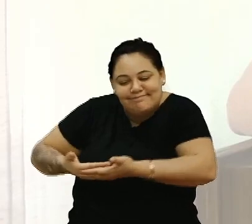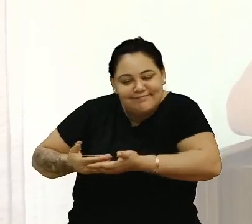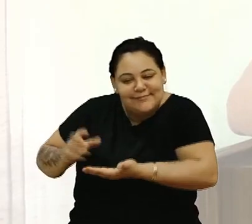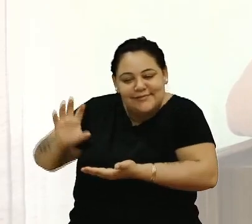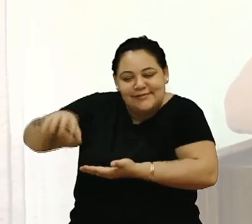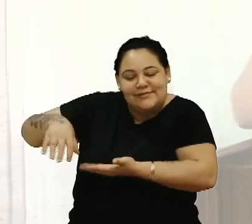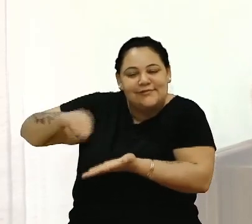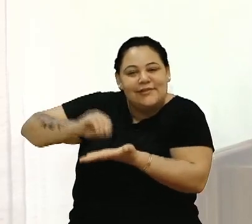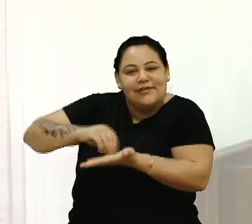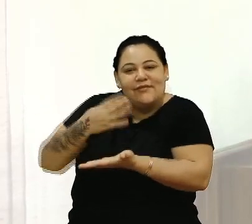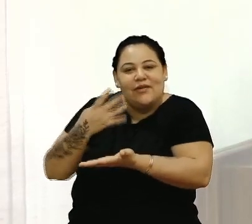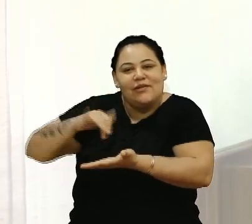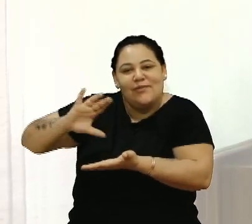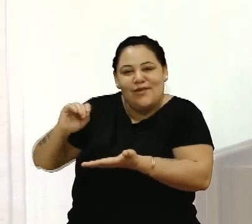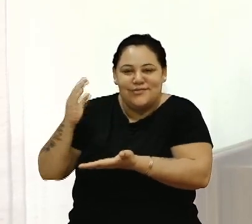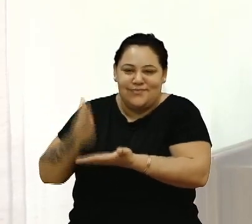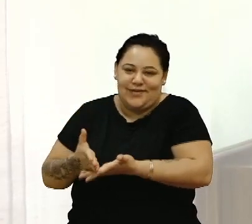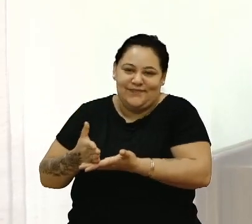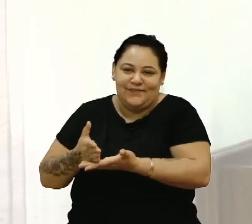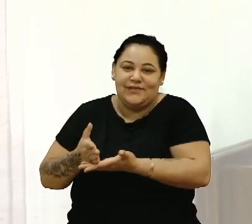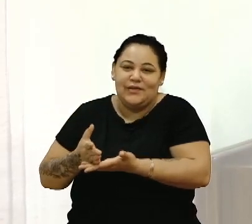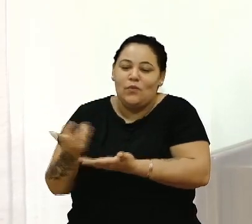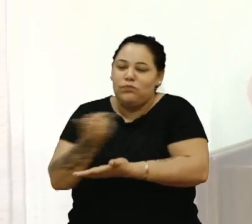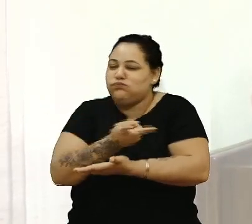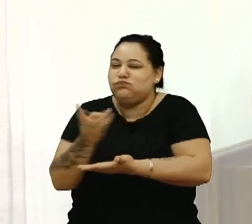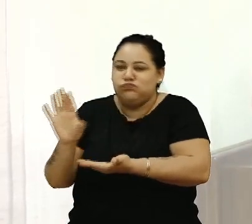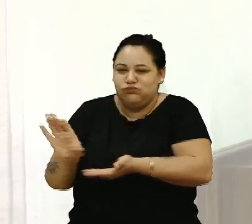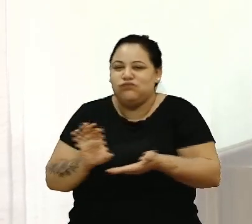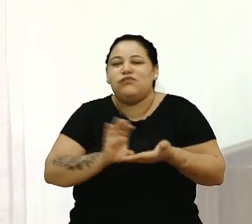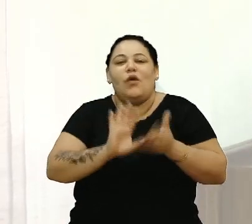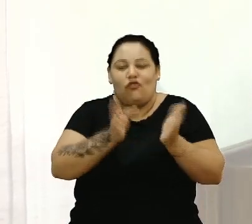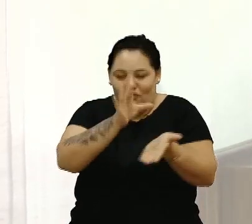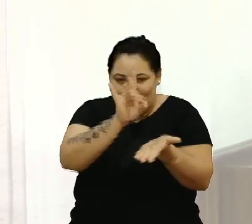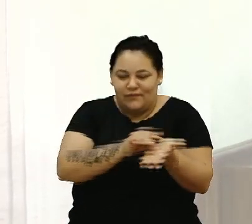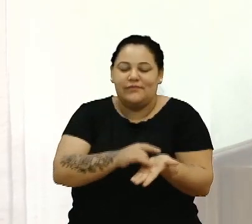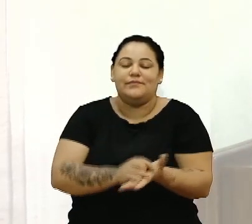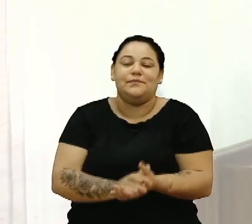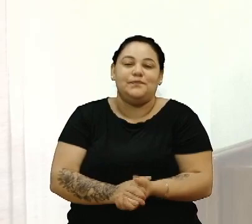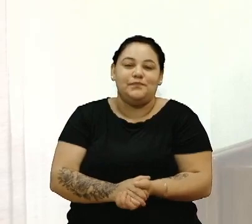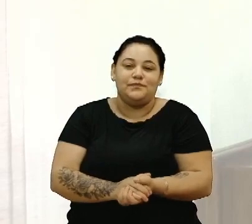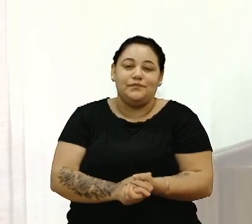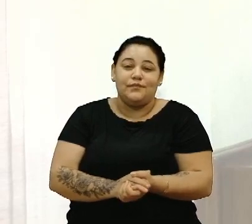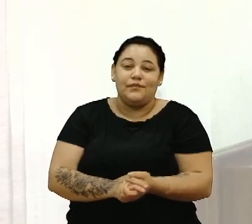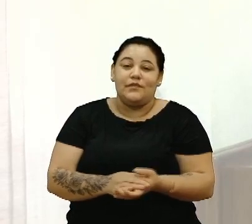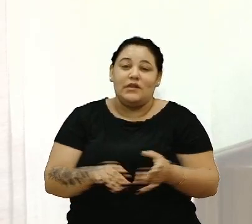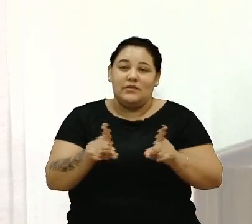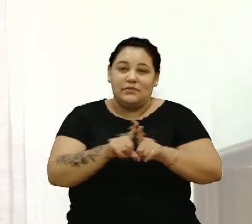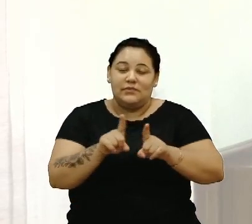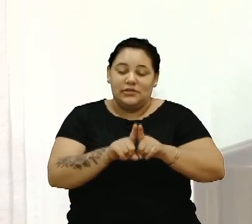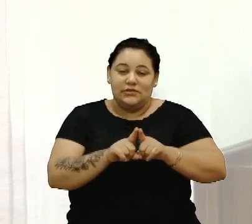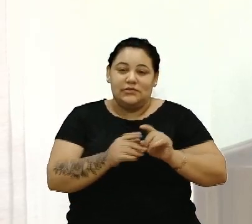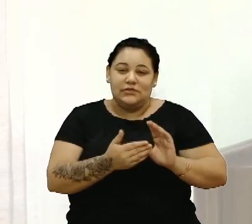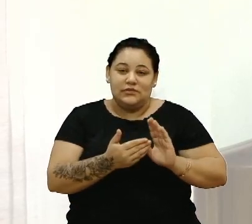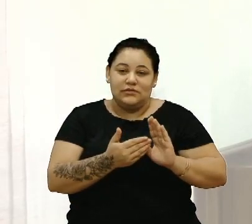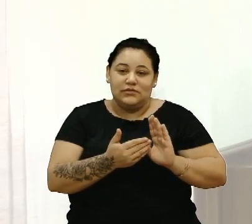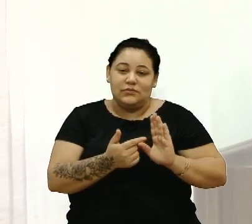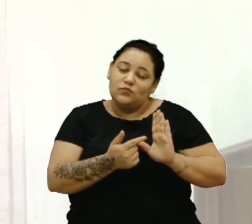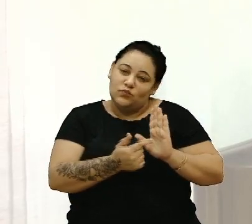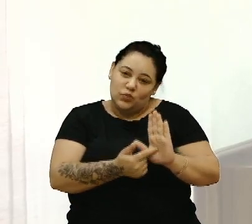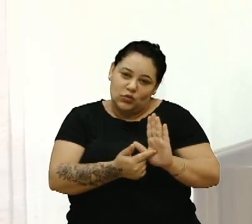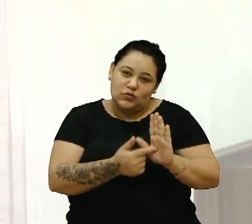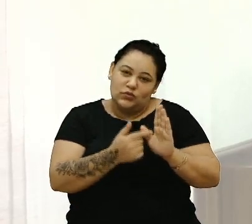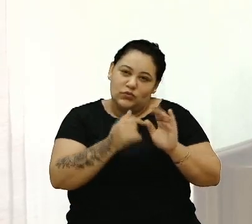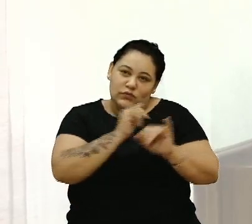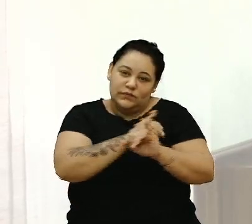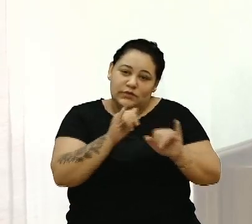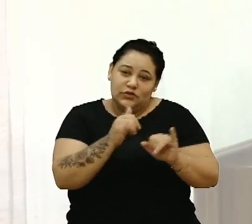milhões. Aqui fica uma observação muito importante. Nós temos que pedir para os